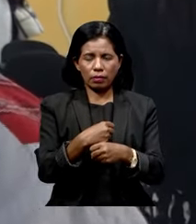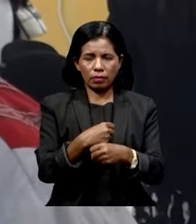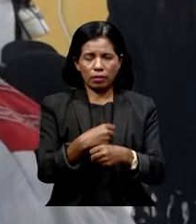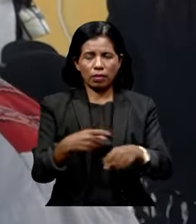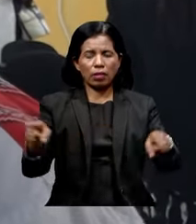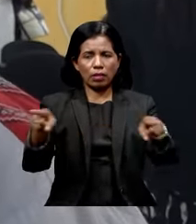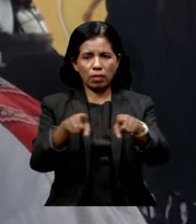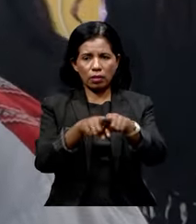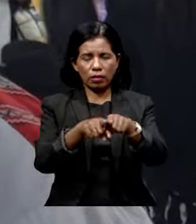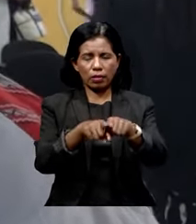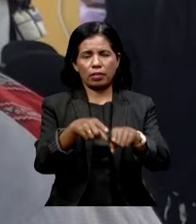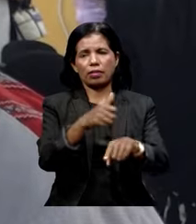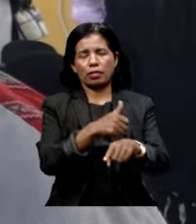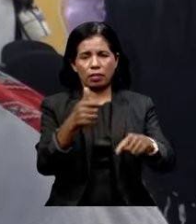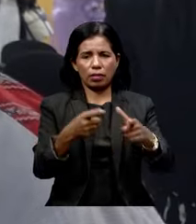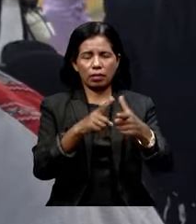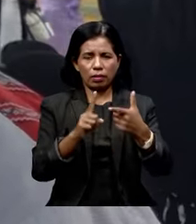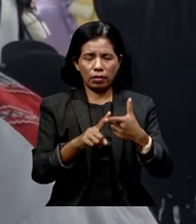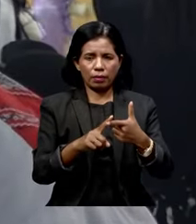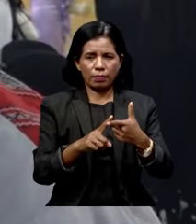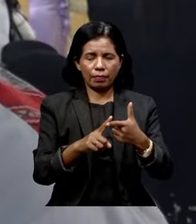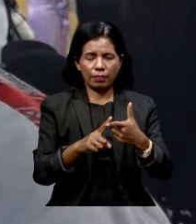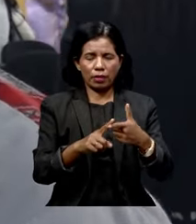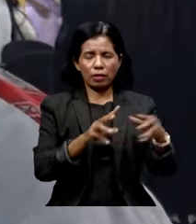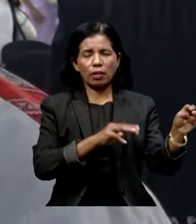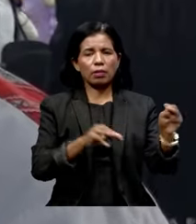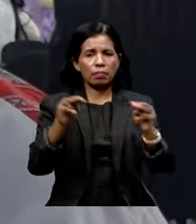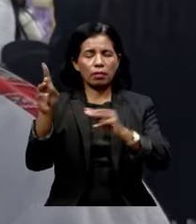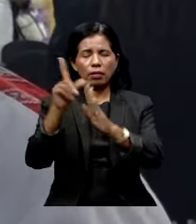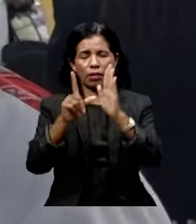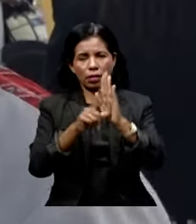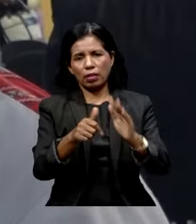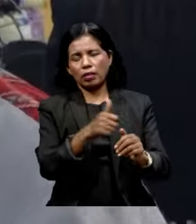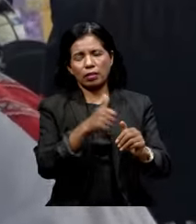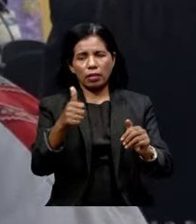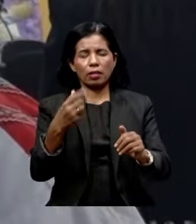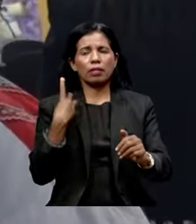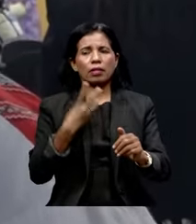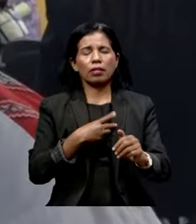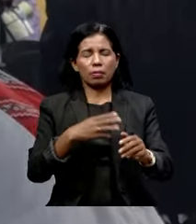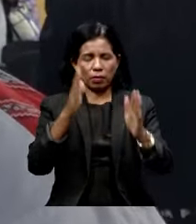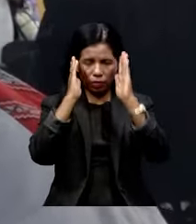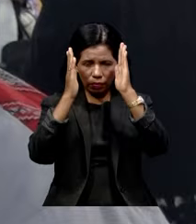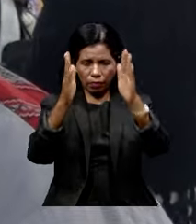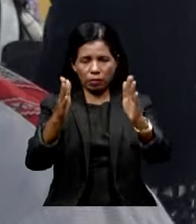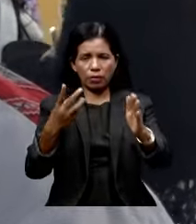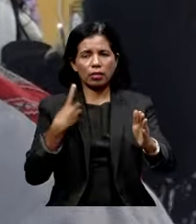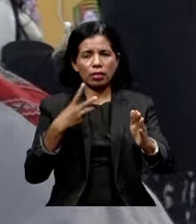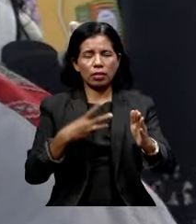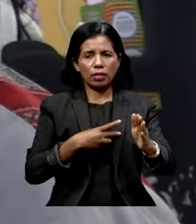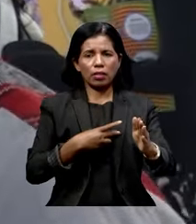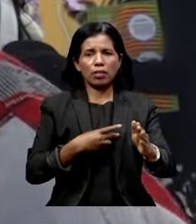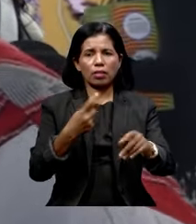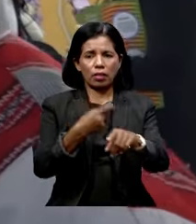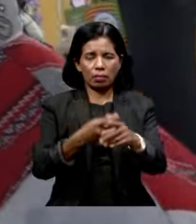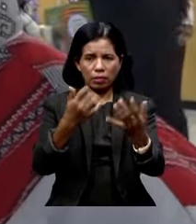ajustamento balo, né? Halo alteração balo, para tu bela refleta bayan realidade, no mos